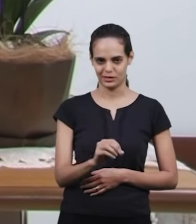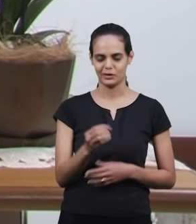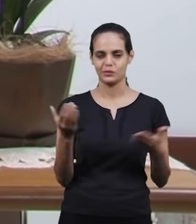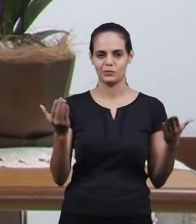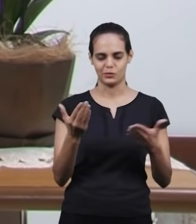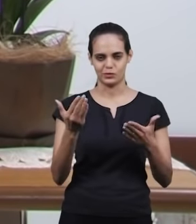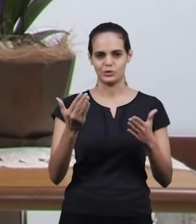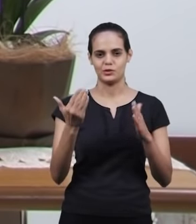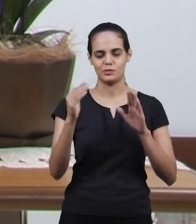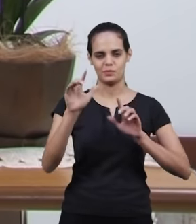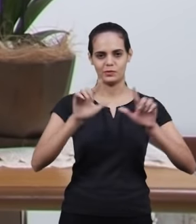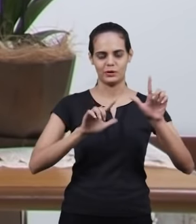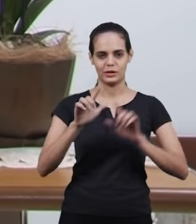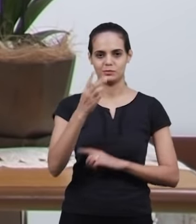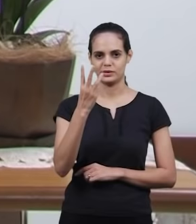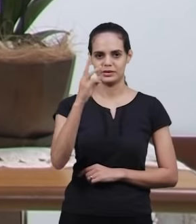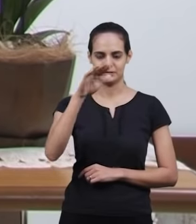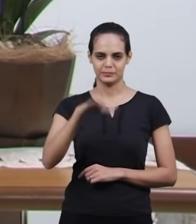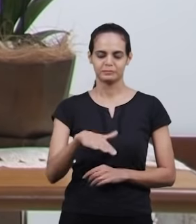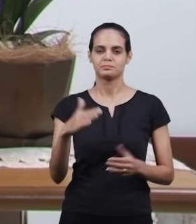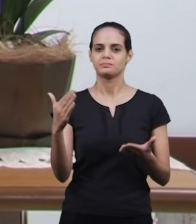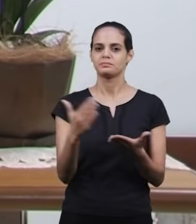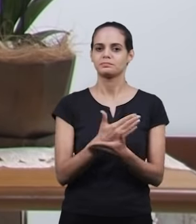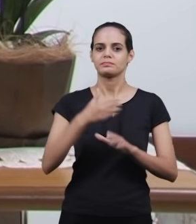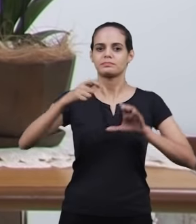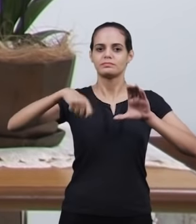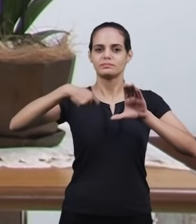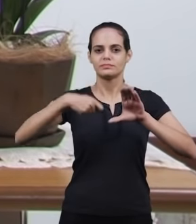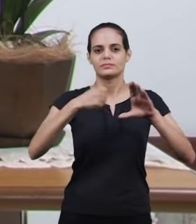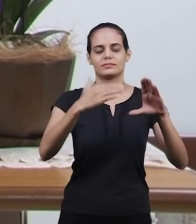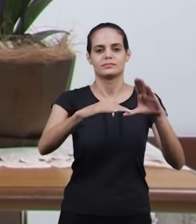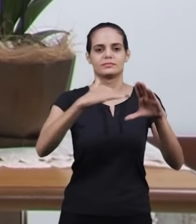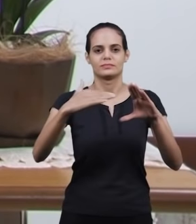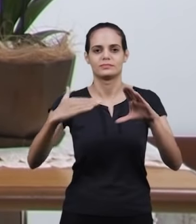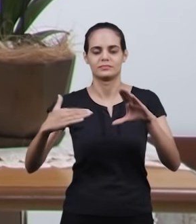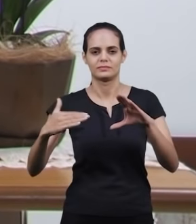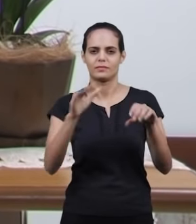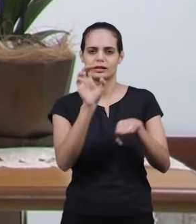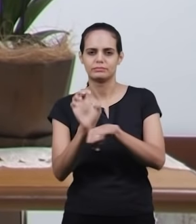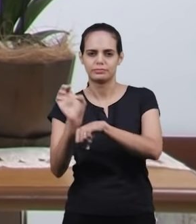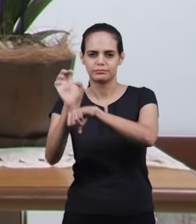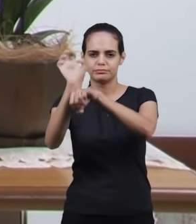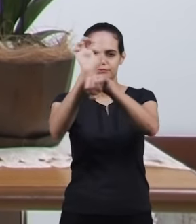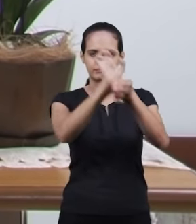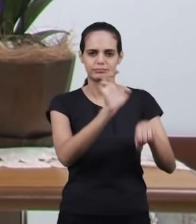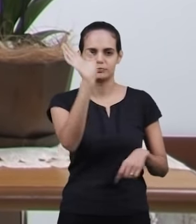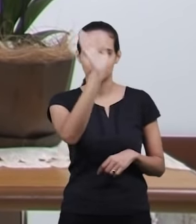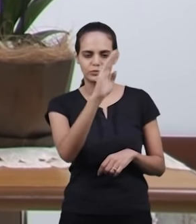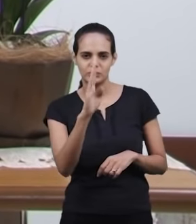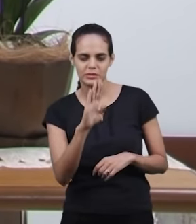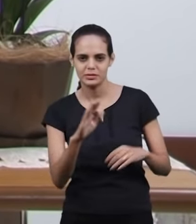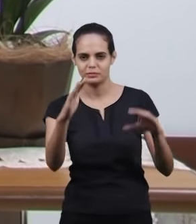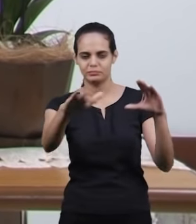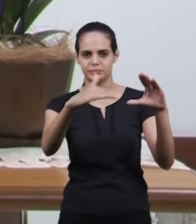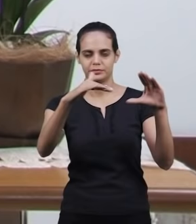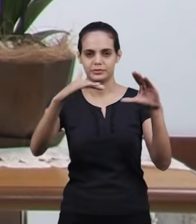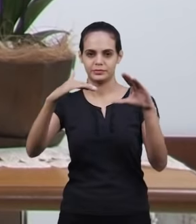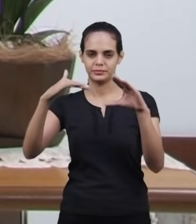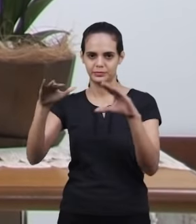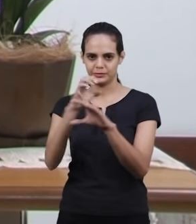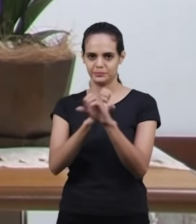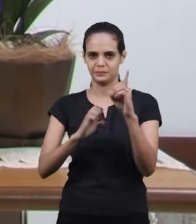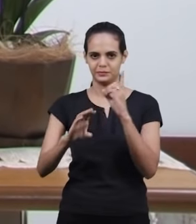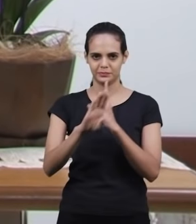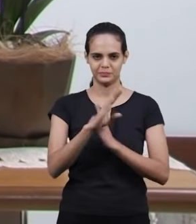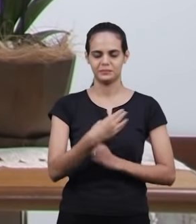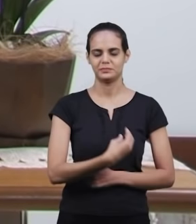15 horas, onde vamos passar alguns dos vídeos que temos recebido de todo o Brasil com a participação do nosso povo